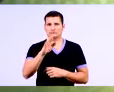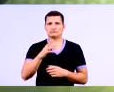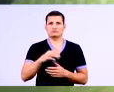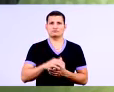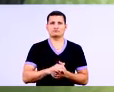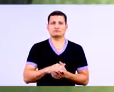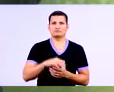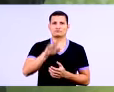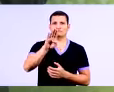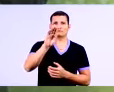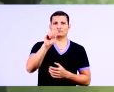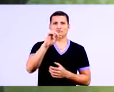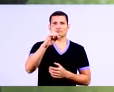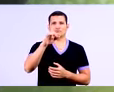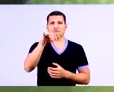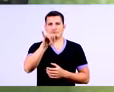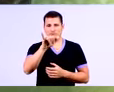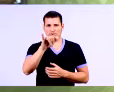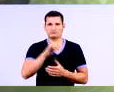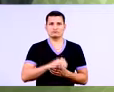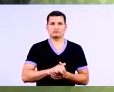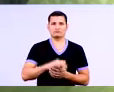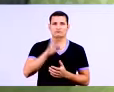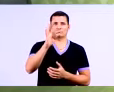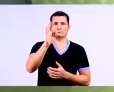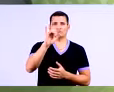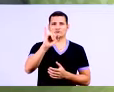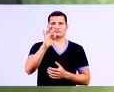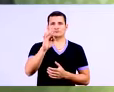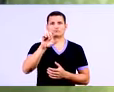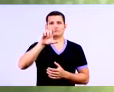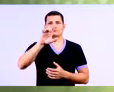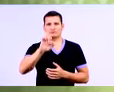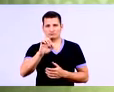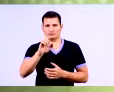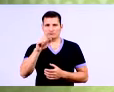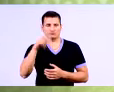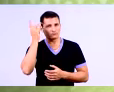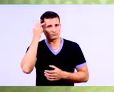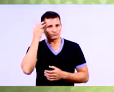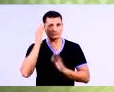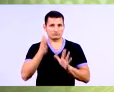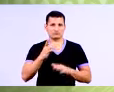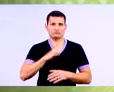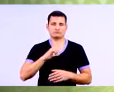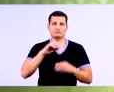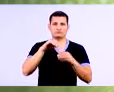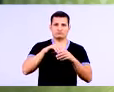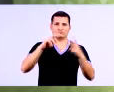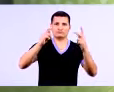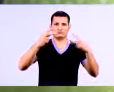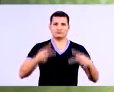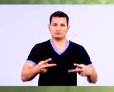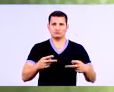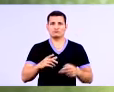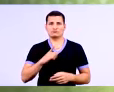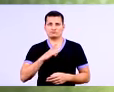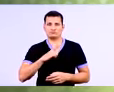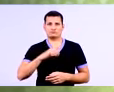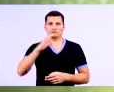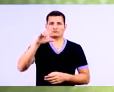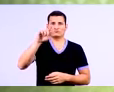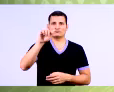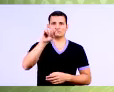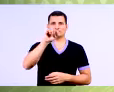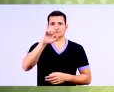tag title. Esses são os tipos naturais, os tipos que já existem dentro do HTML. E nós temos a classe.